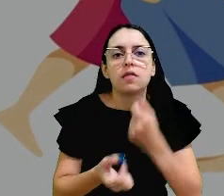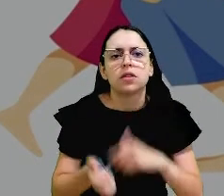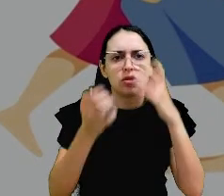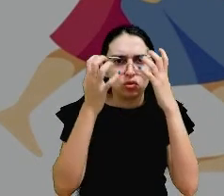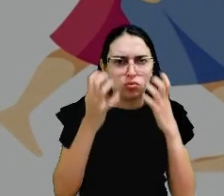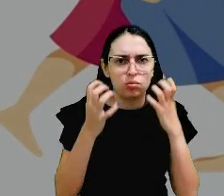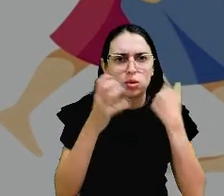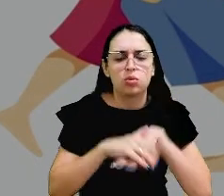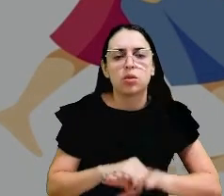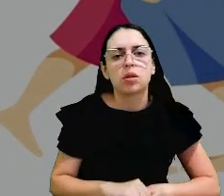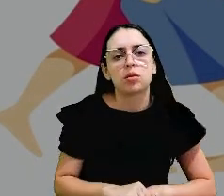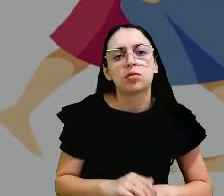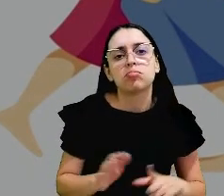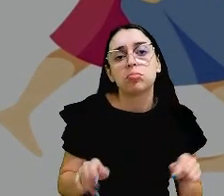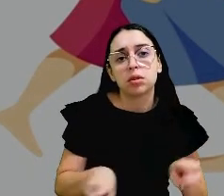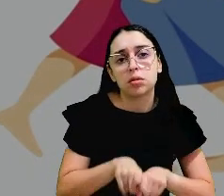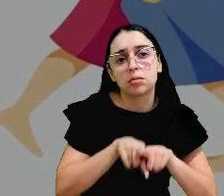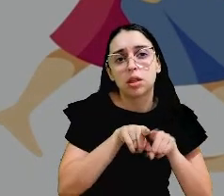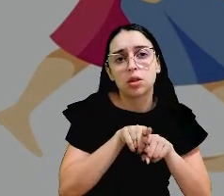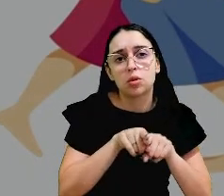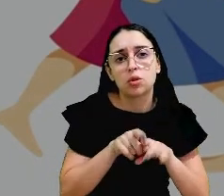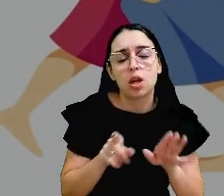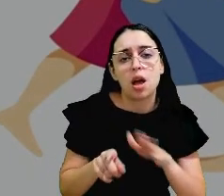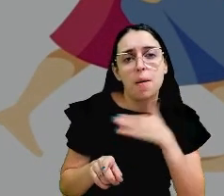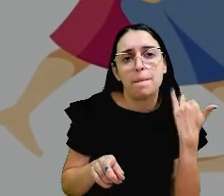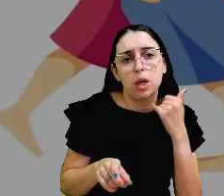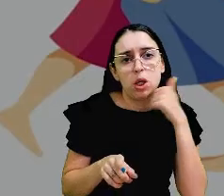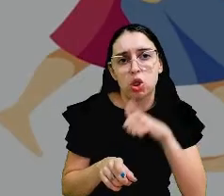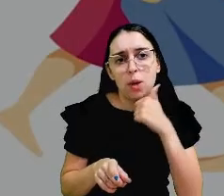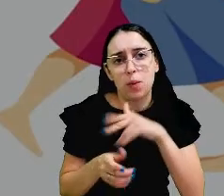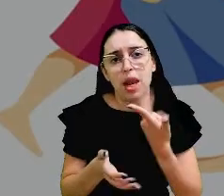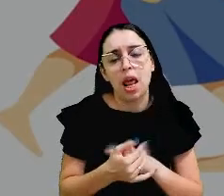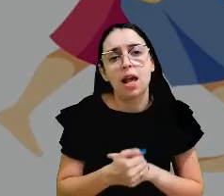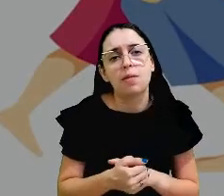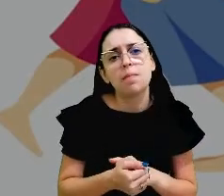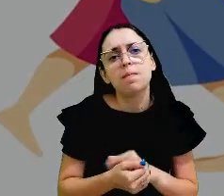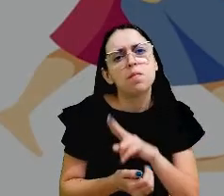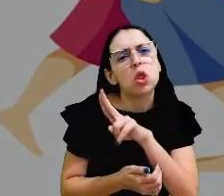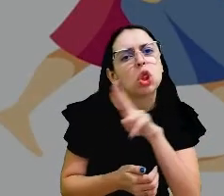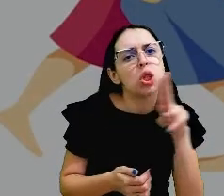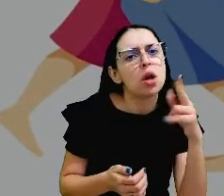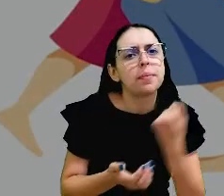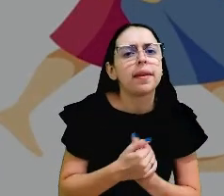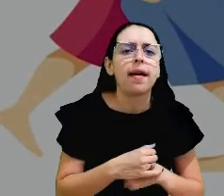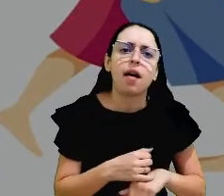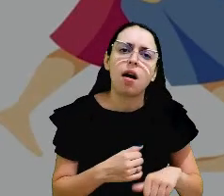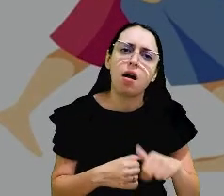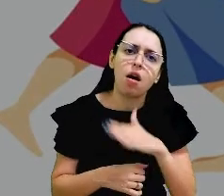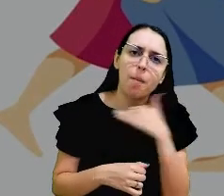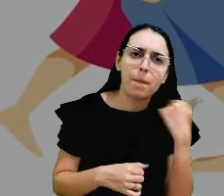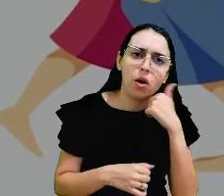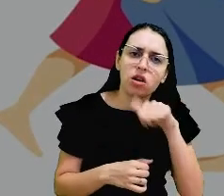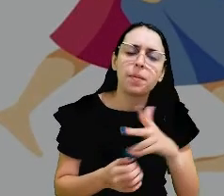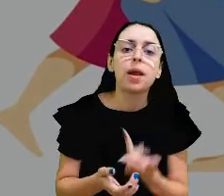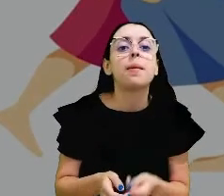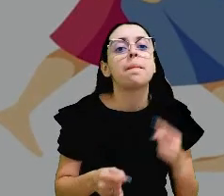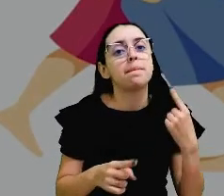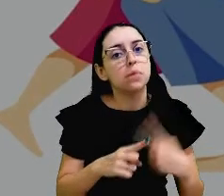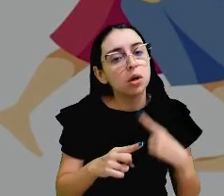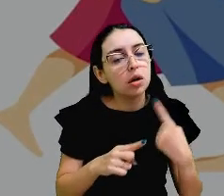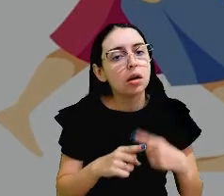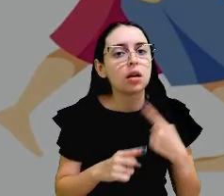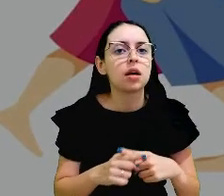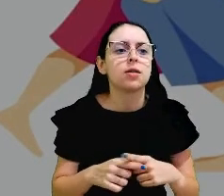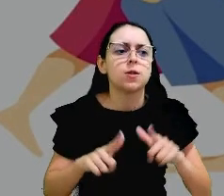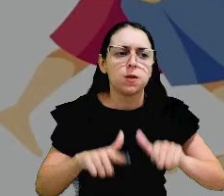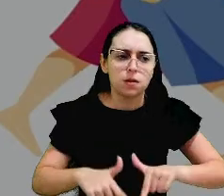expressões. O mesmo ocorre com o feminicídio. Por que a gente precisa nominar o feminicídio? Porque nós temos